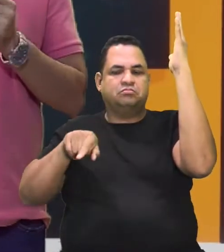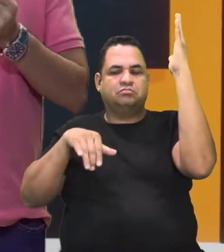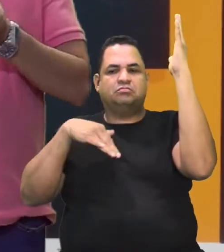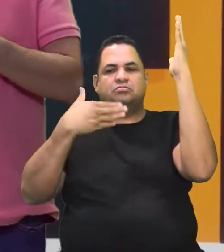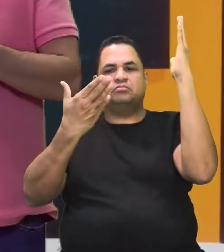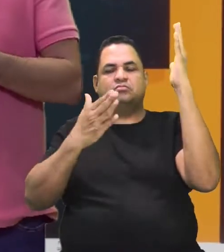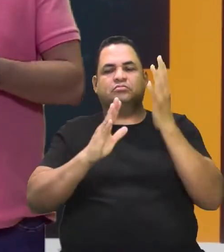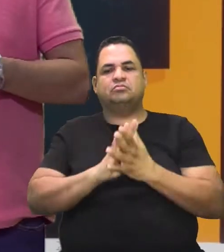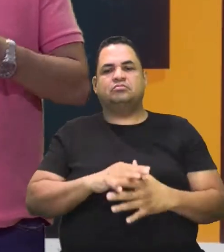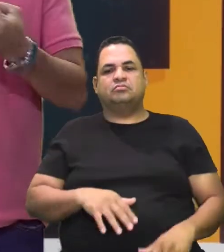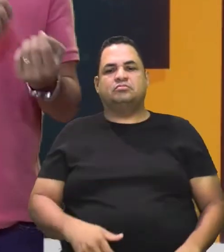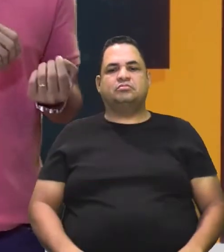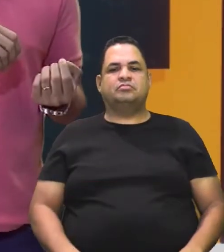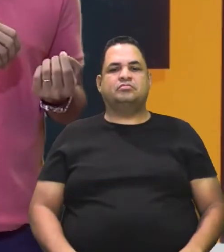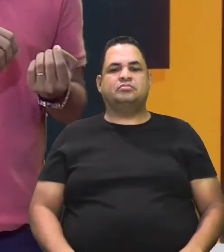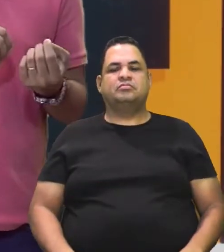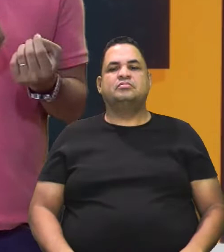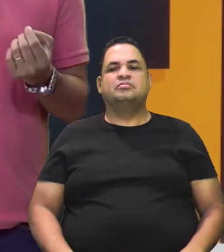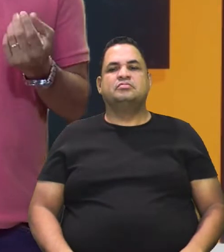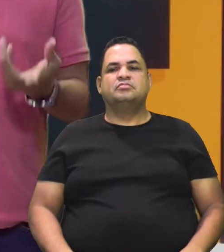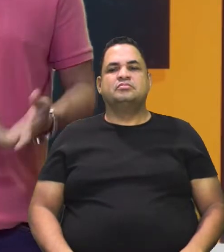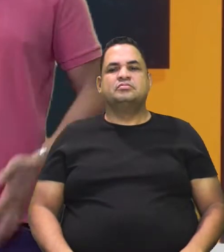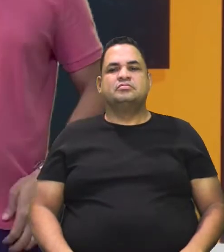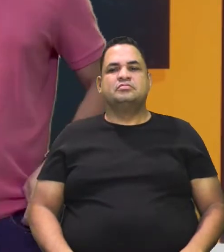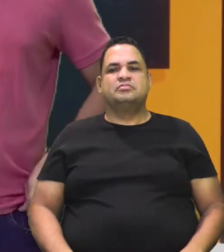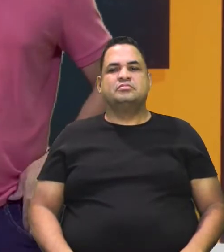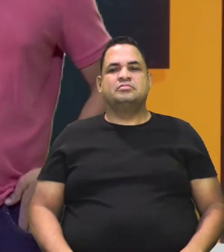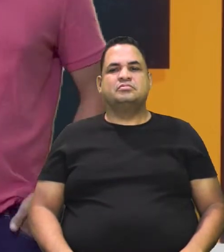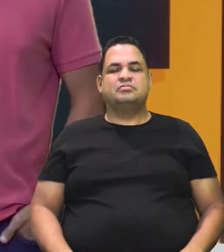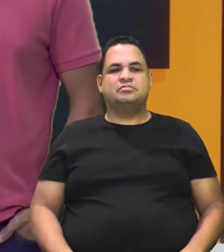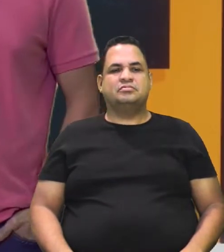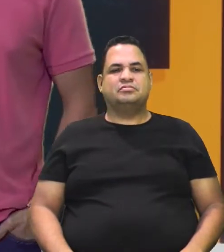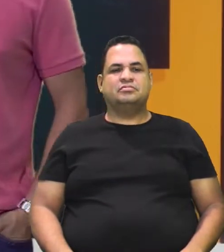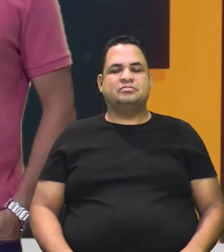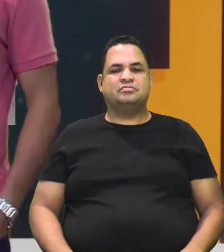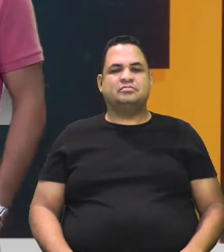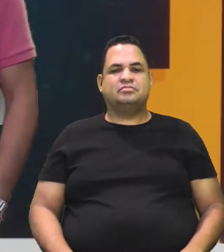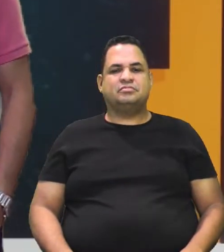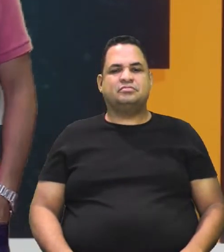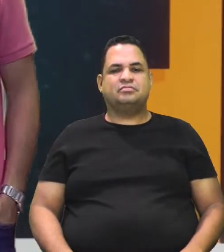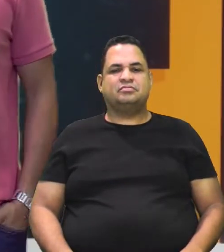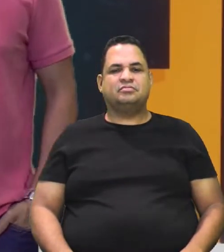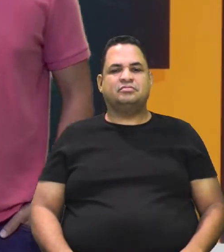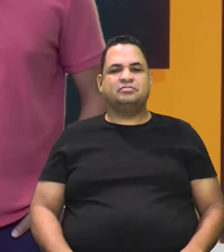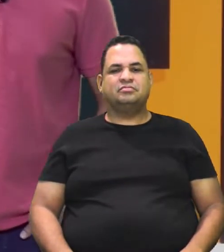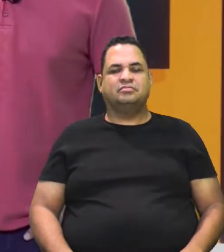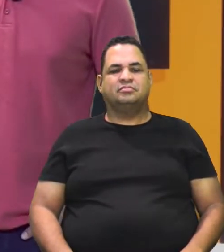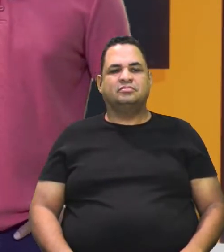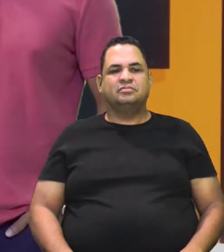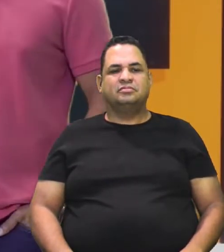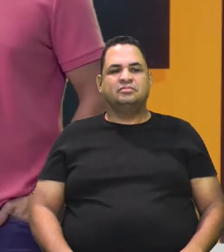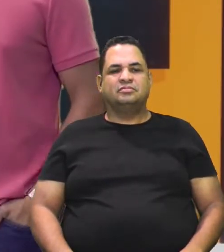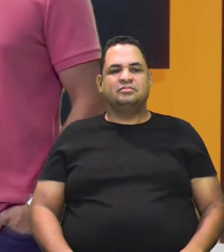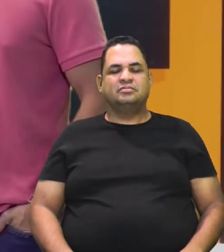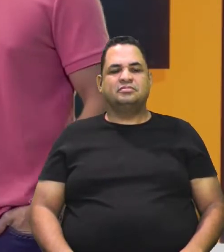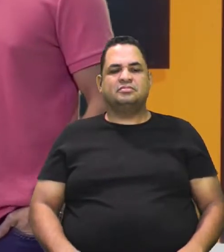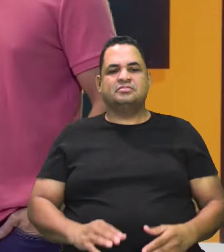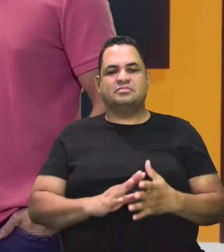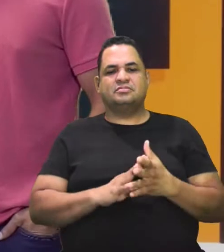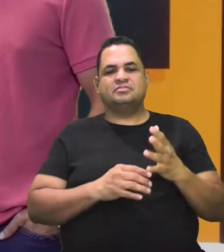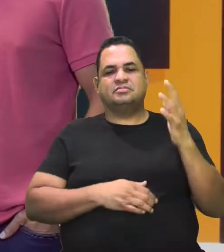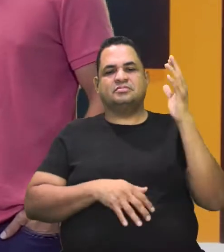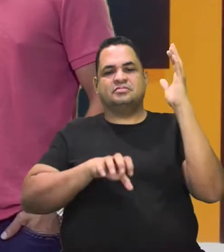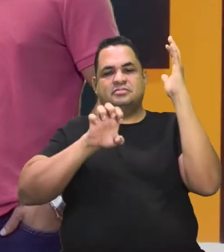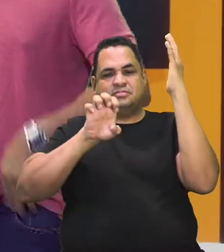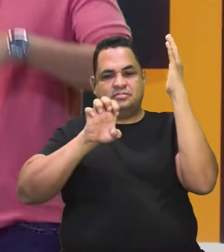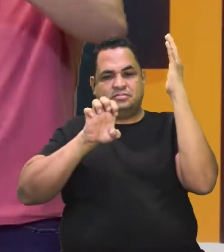não. Sentido horário e sentido anti-horário. Sentido horário, sentido anti-horário, isso mesmo. Então, com base nessa informação, o nosso ponto E